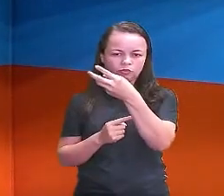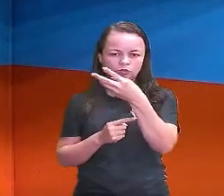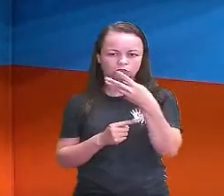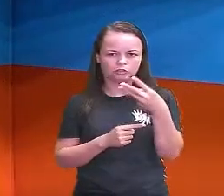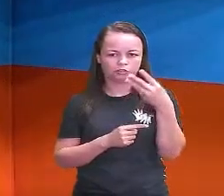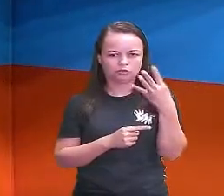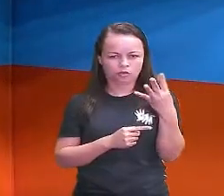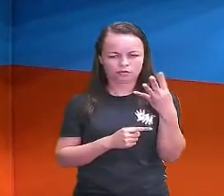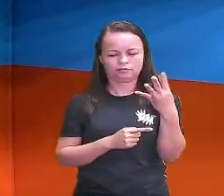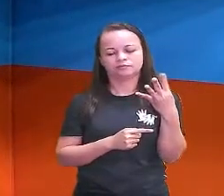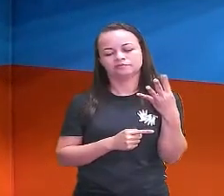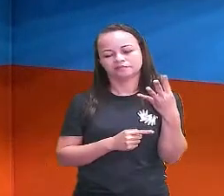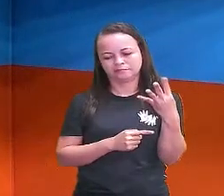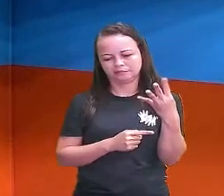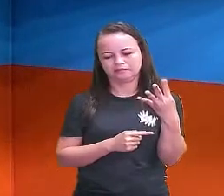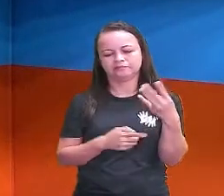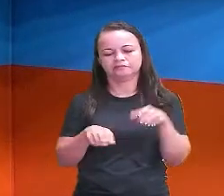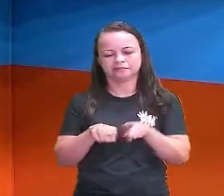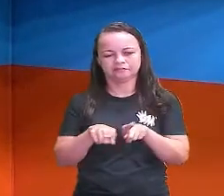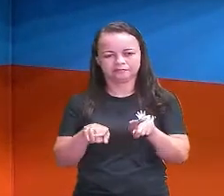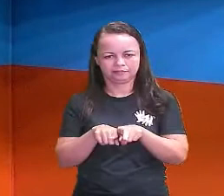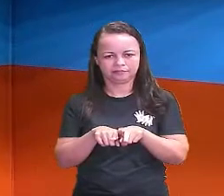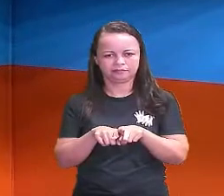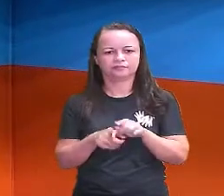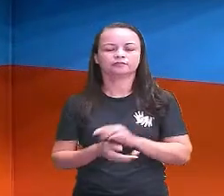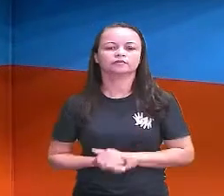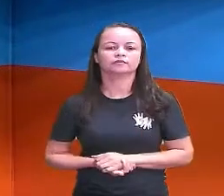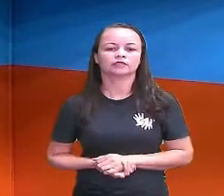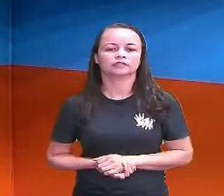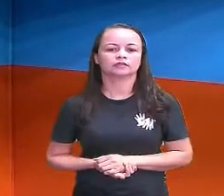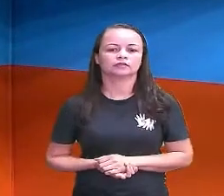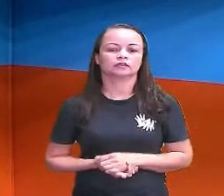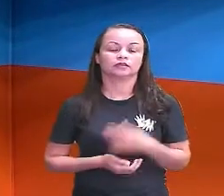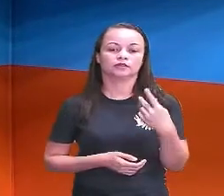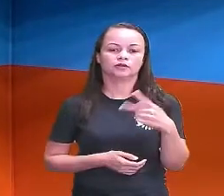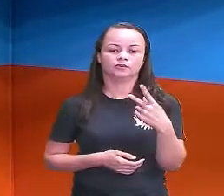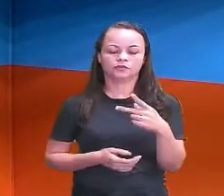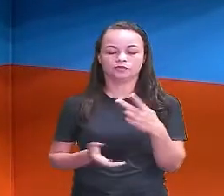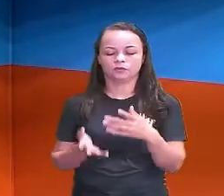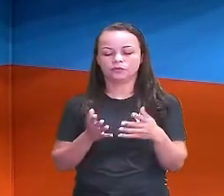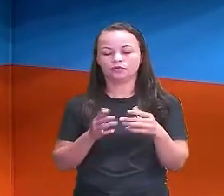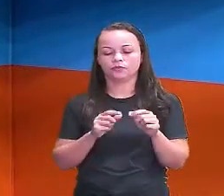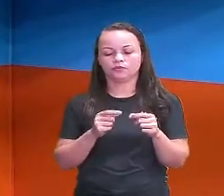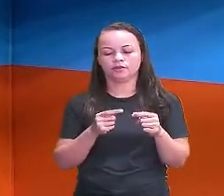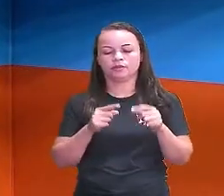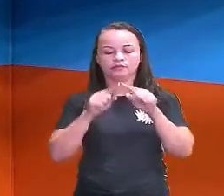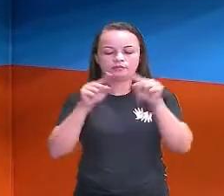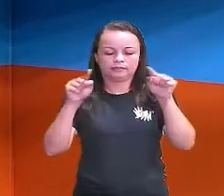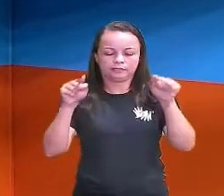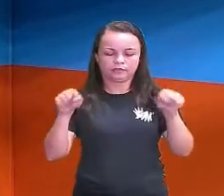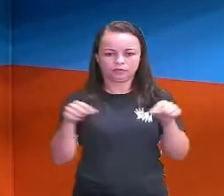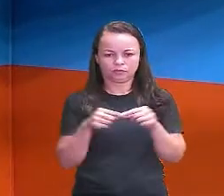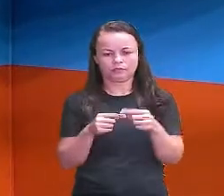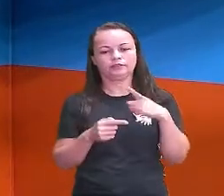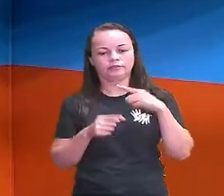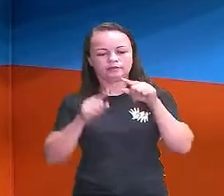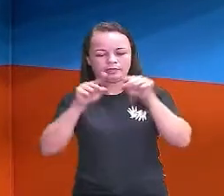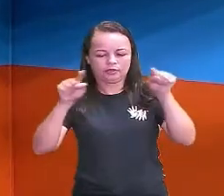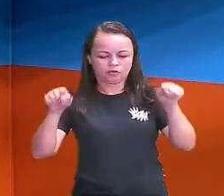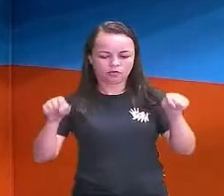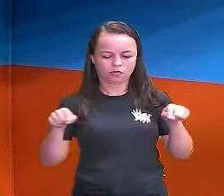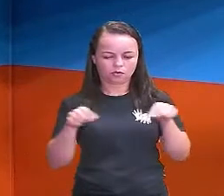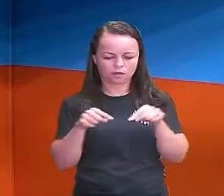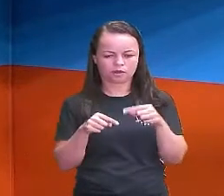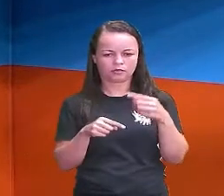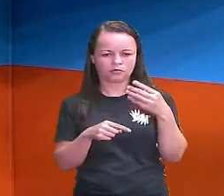4. Também, tá? Então, o retângulo é a figura geométrica que tem 4 lados,